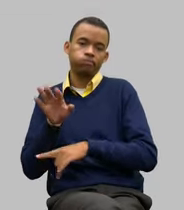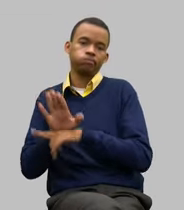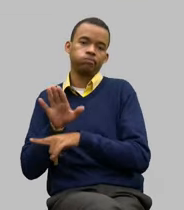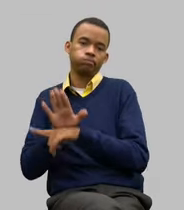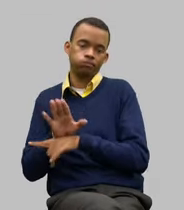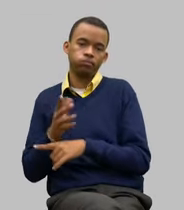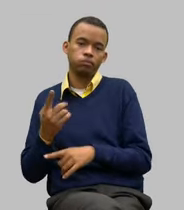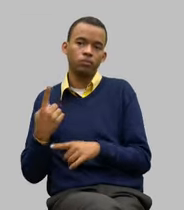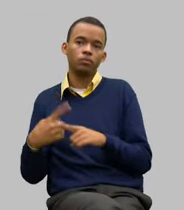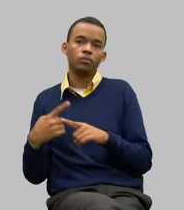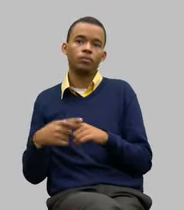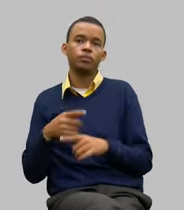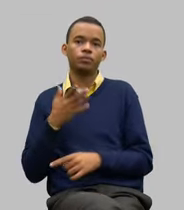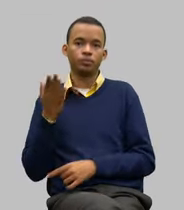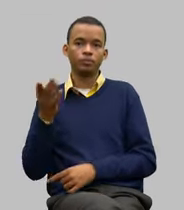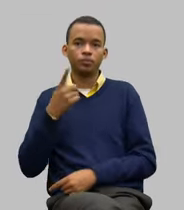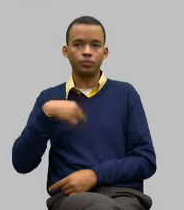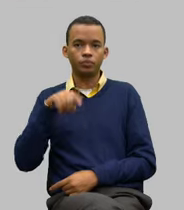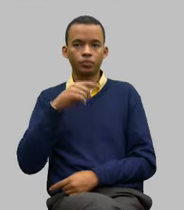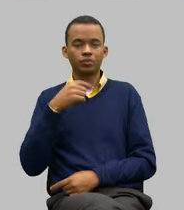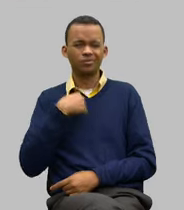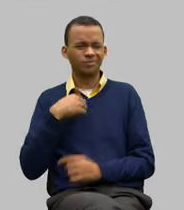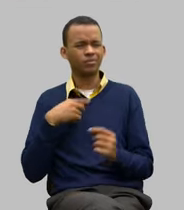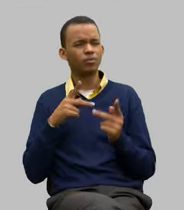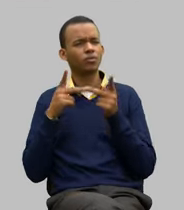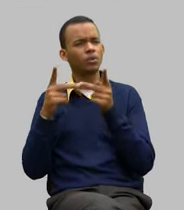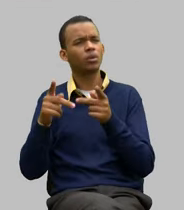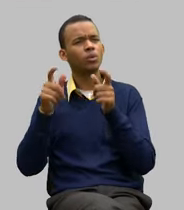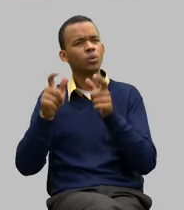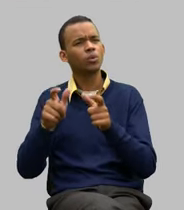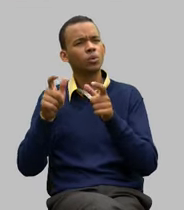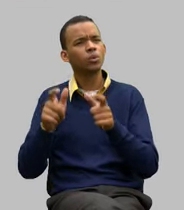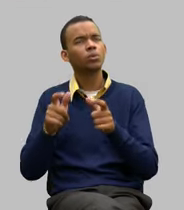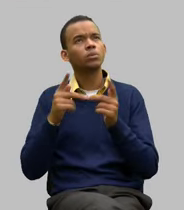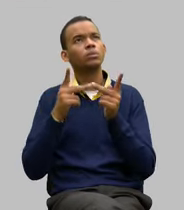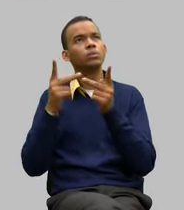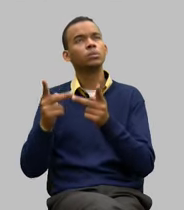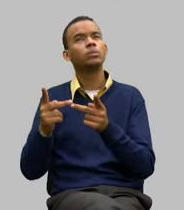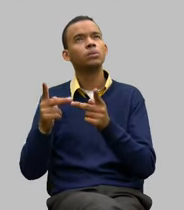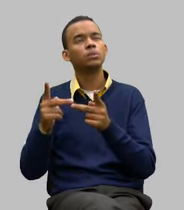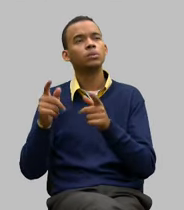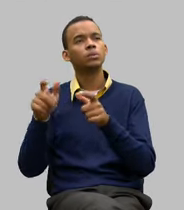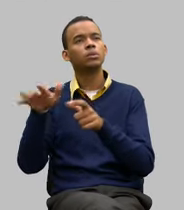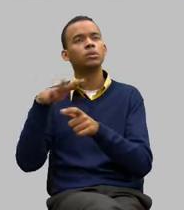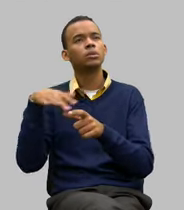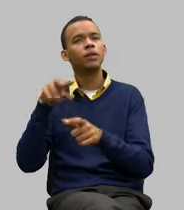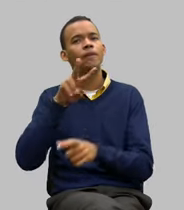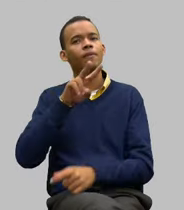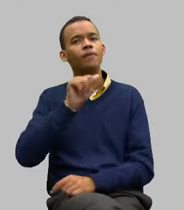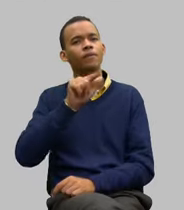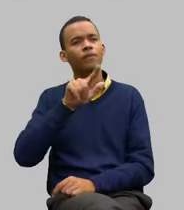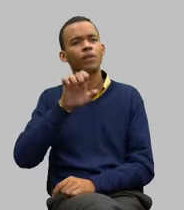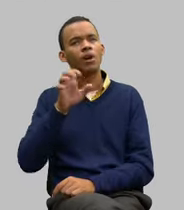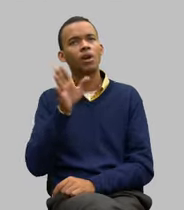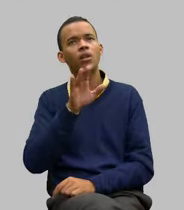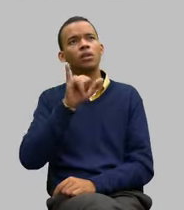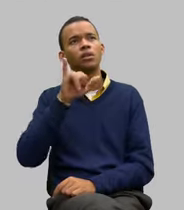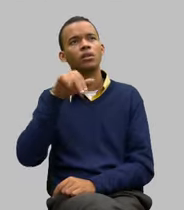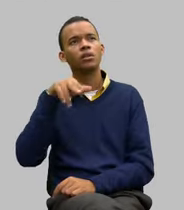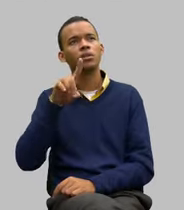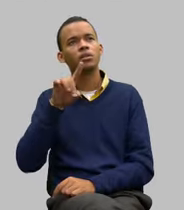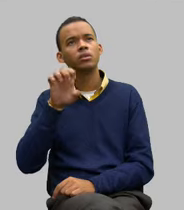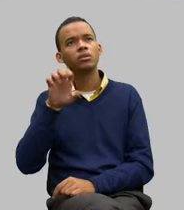lá naquele que eu Visitei lá no no bairro Independência eu tô tentando aqui lembrar o nome